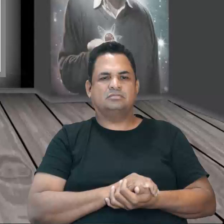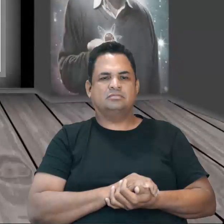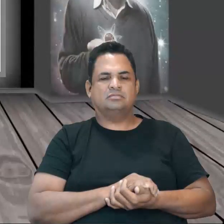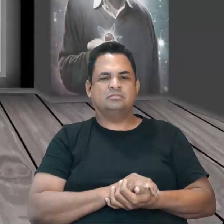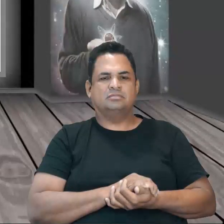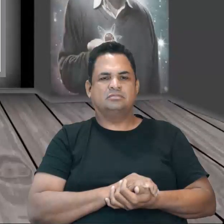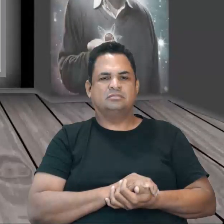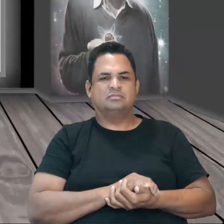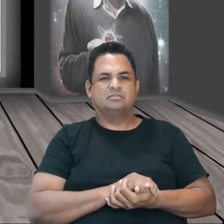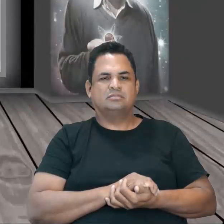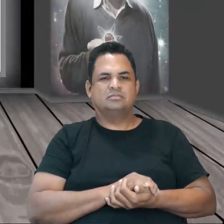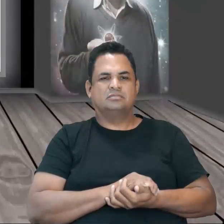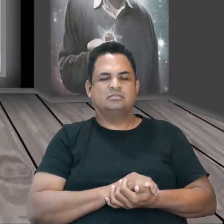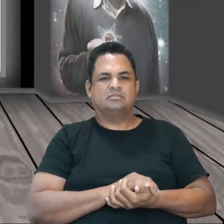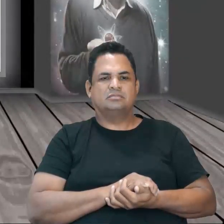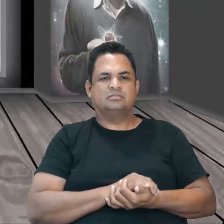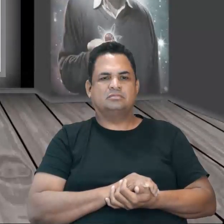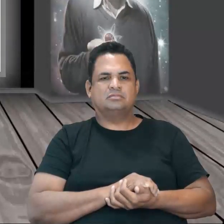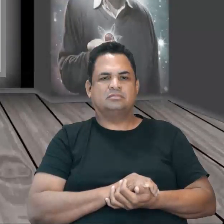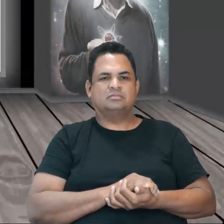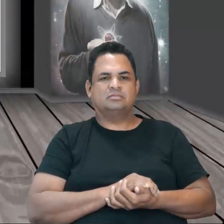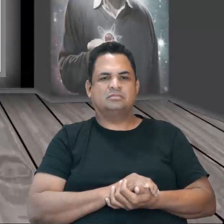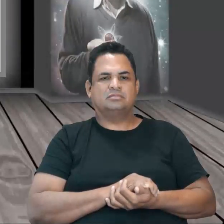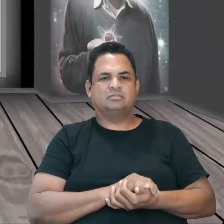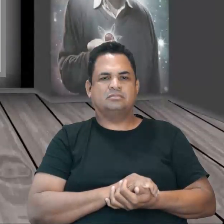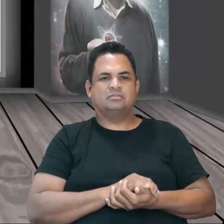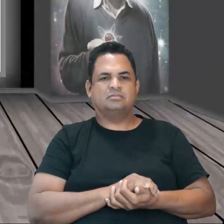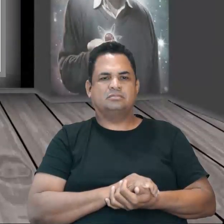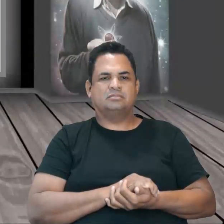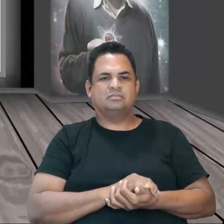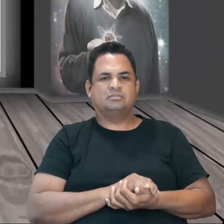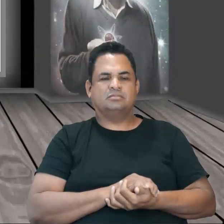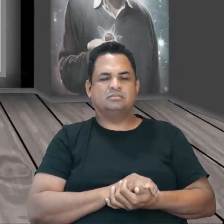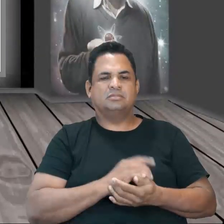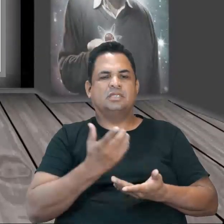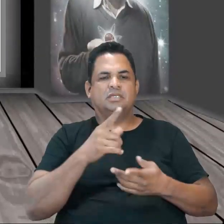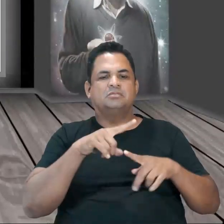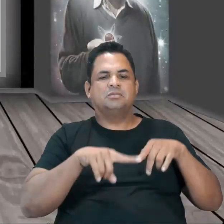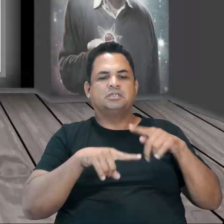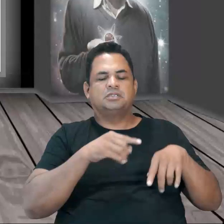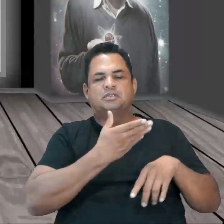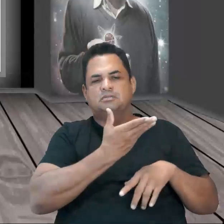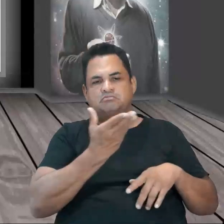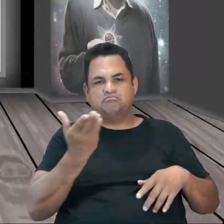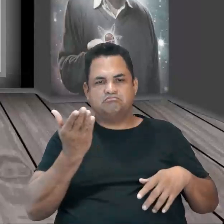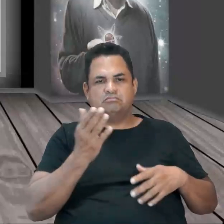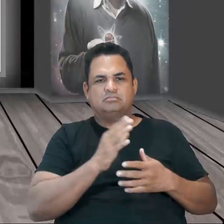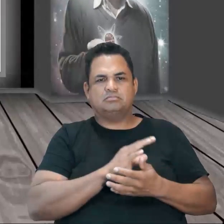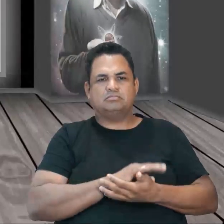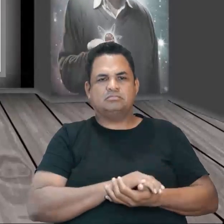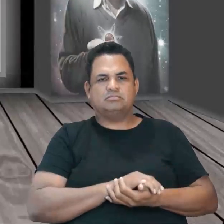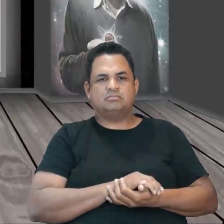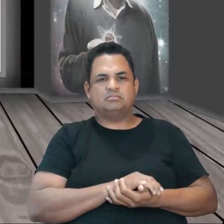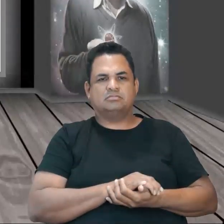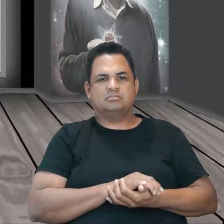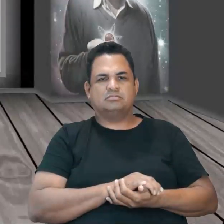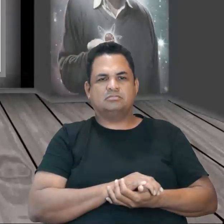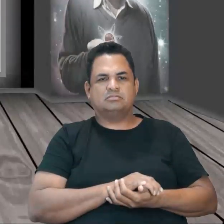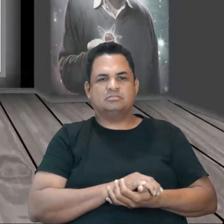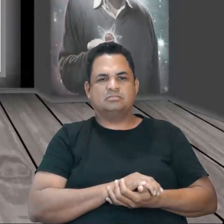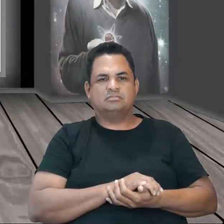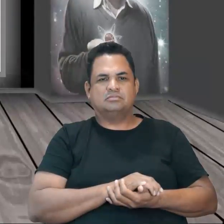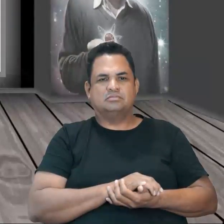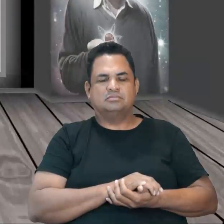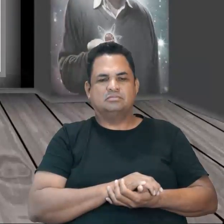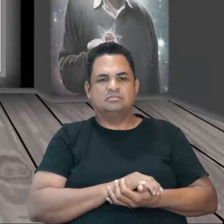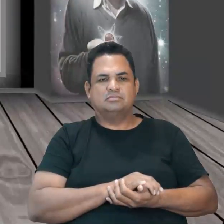vai aproximar. Tem que estar apontado. Tem aí no material de vocês. Eita, agora colou. Tá